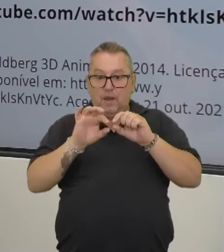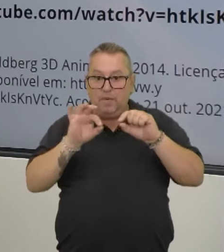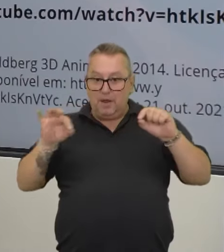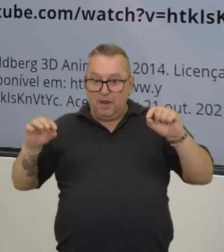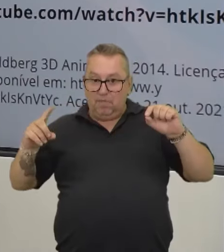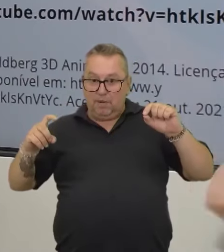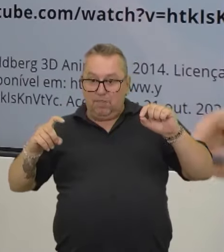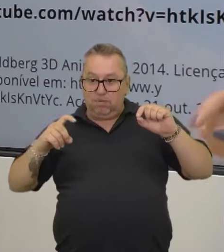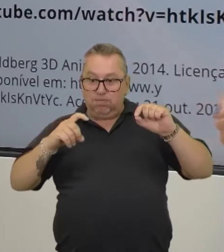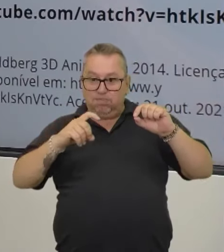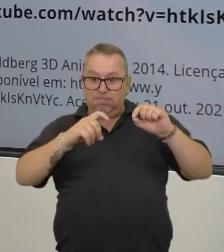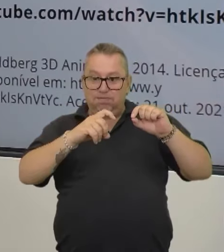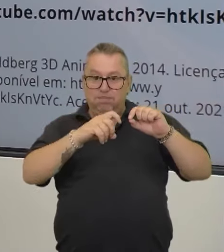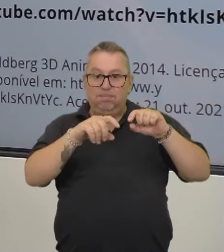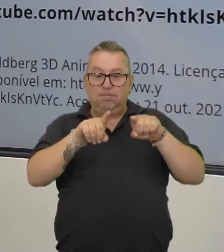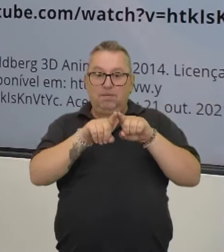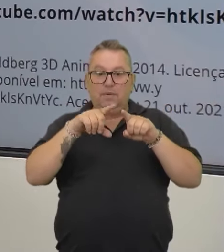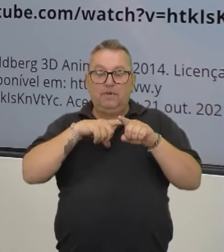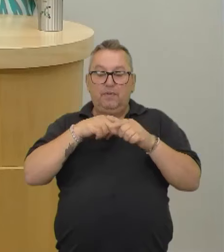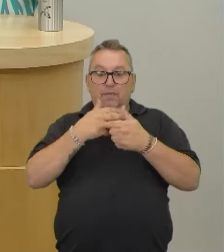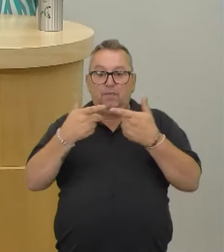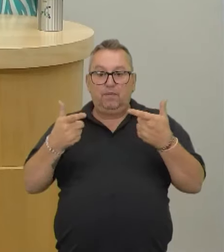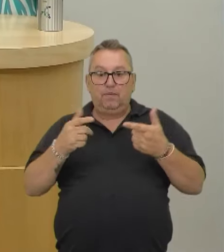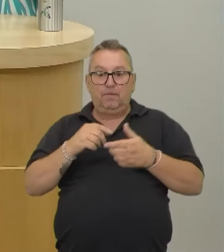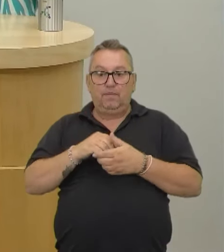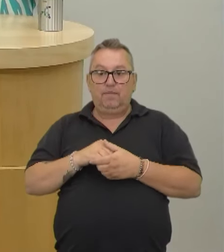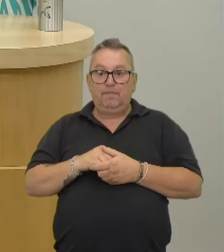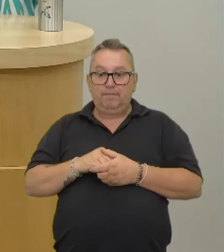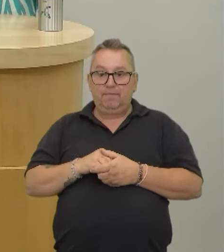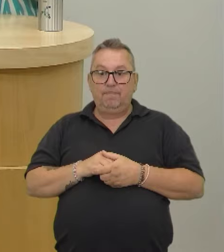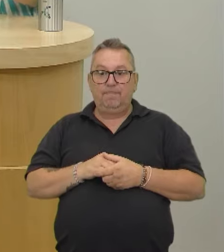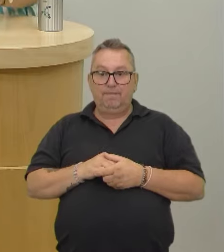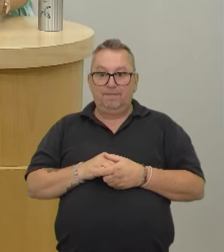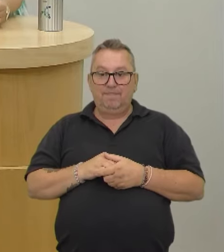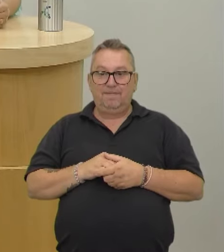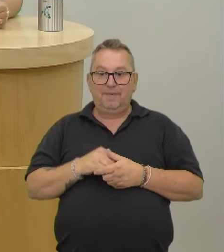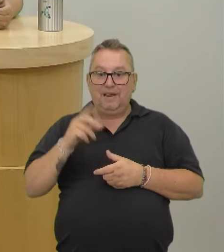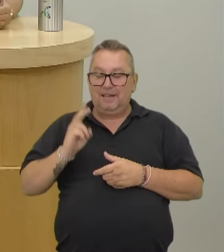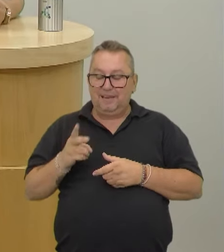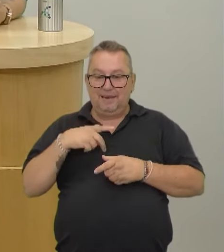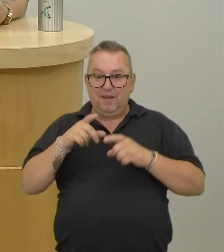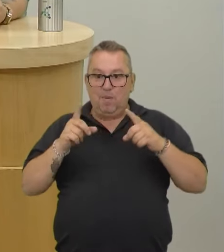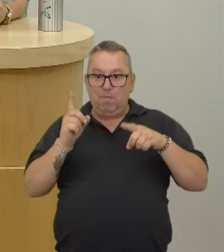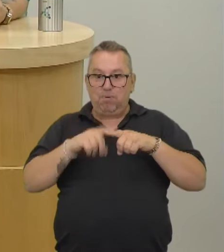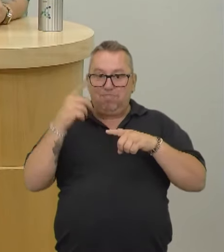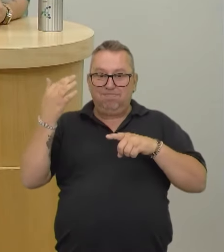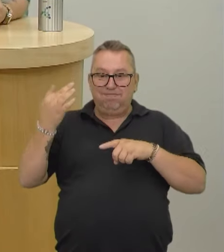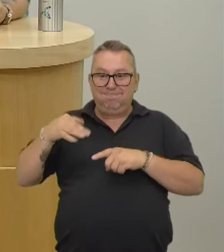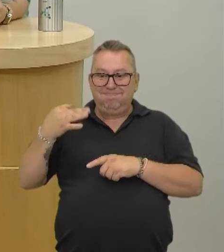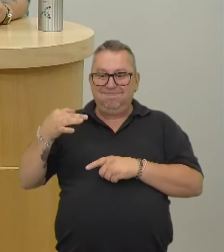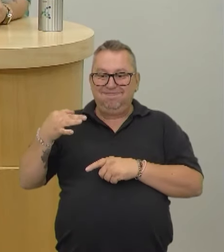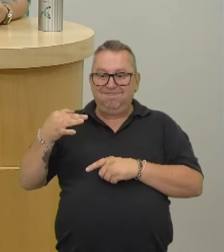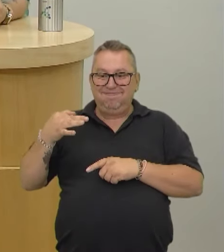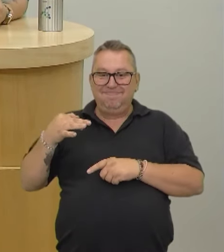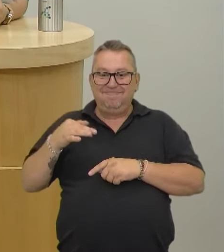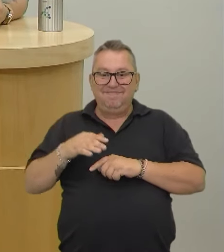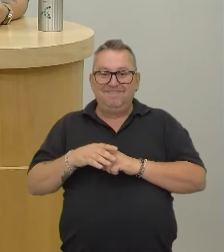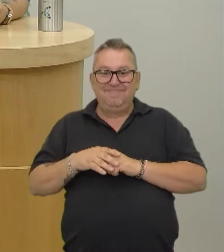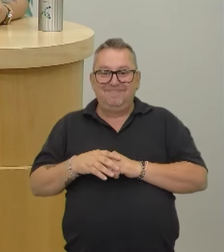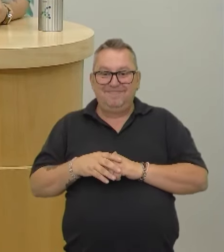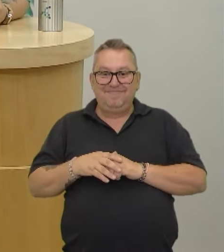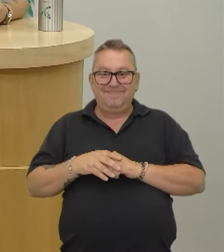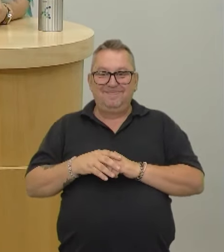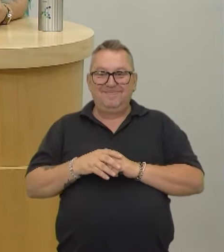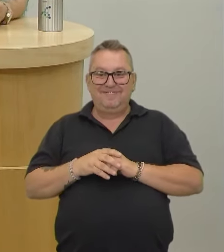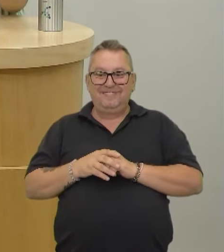recolher. Ou até coisas que eles tiveram que aperta seu mudar. dedo. Aperta o dedo. Geralmente volta no dedo, né? Sempre. É incrível. Ele parece que mira.